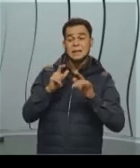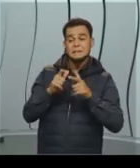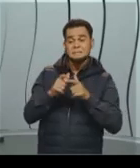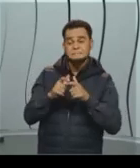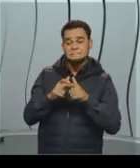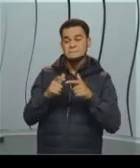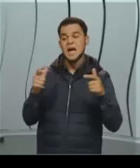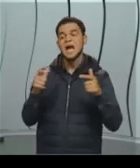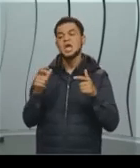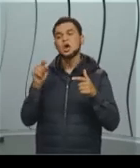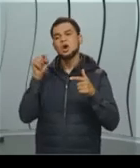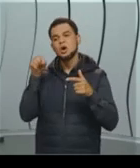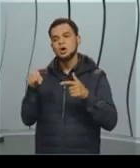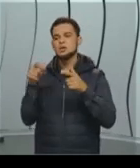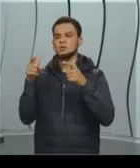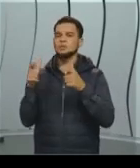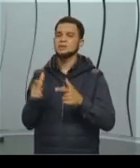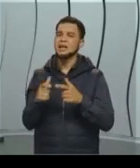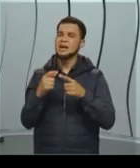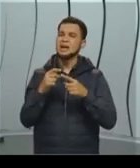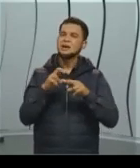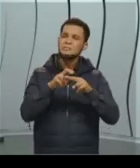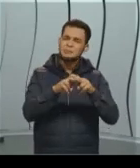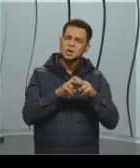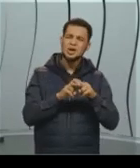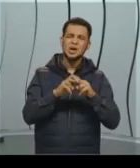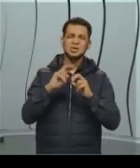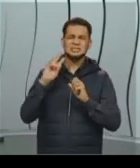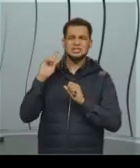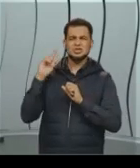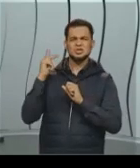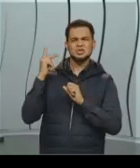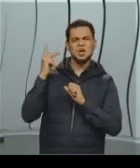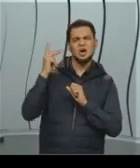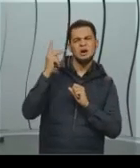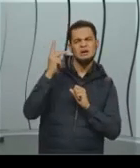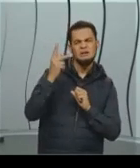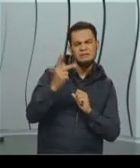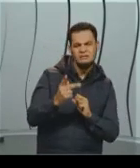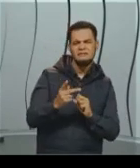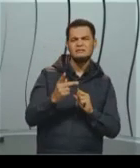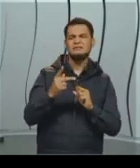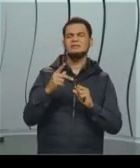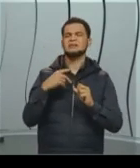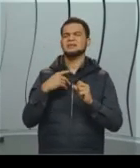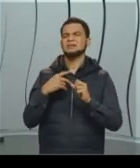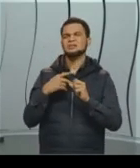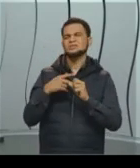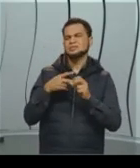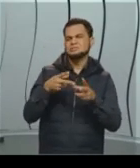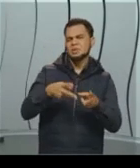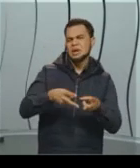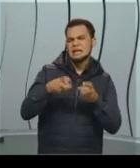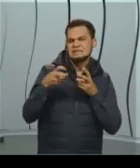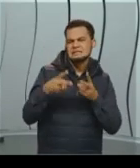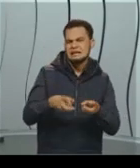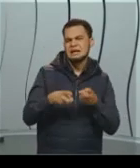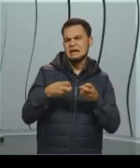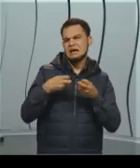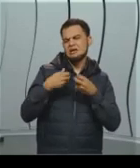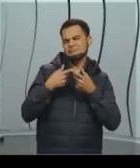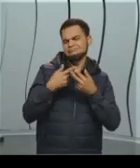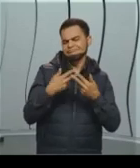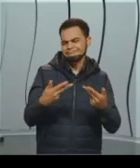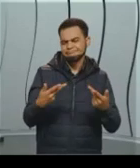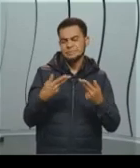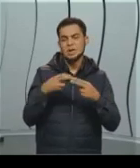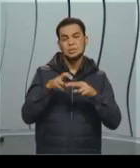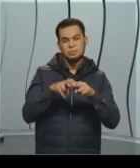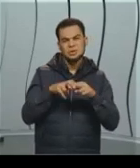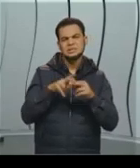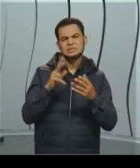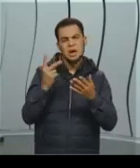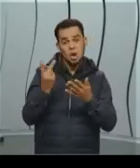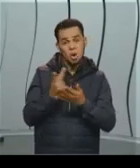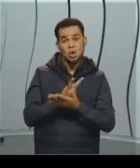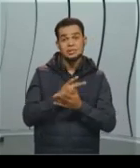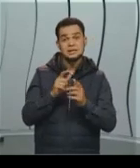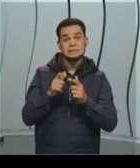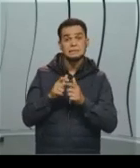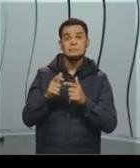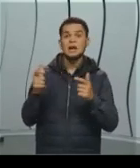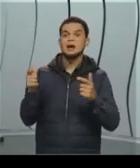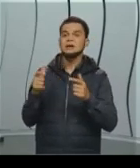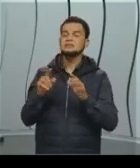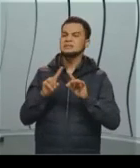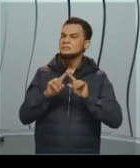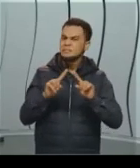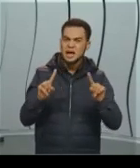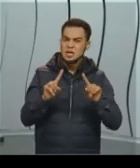do histórico que esse continente passou, né? Que é um continente de exploração. Isso tudo vai ajudar a gente a compreender algumas situações,